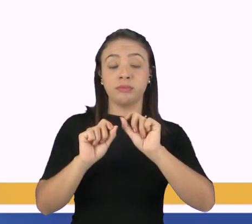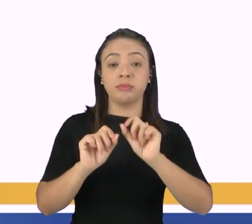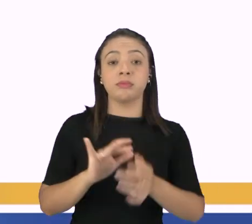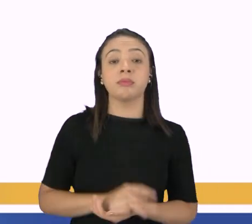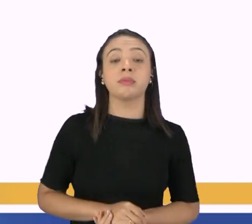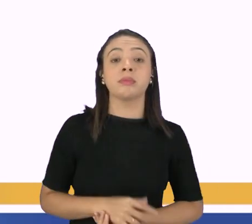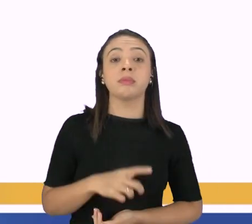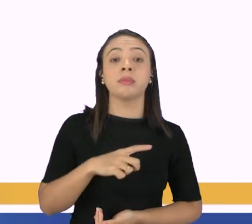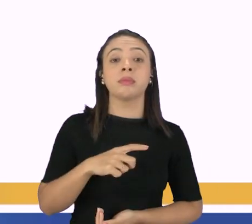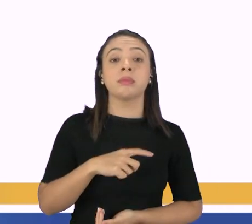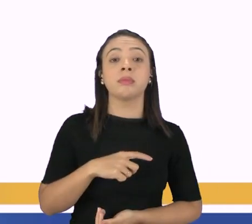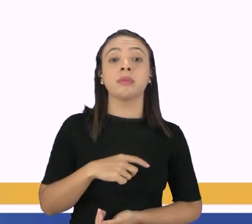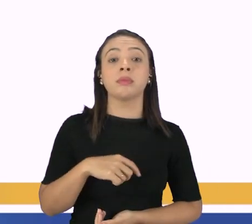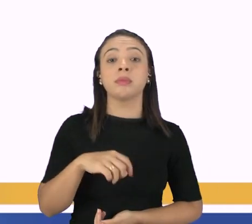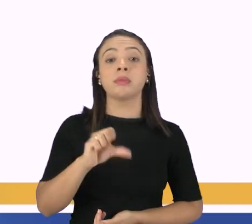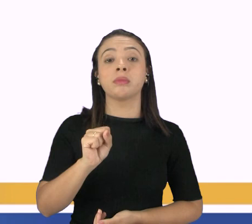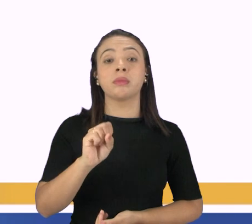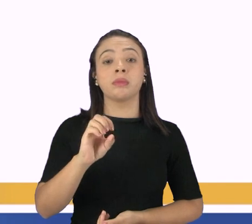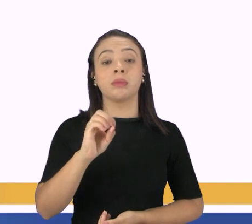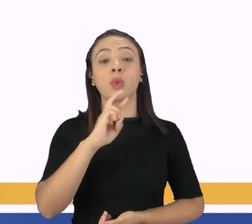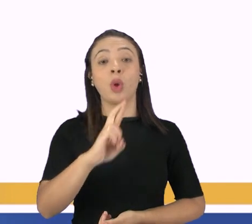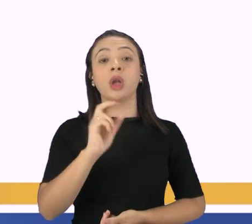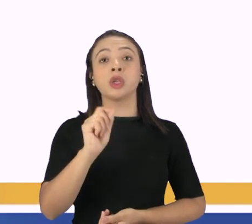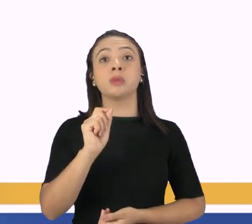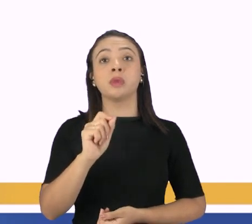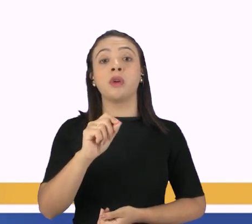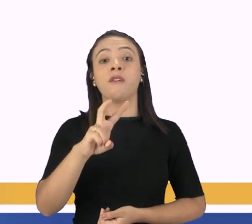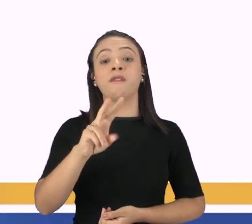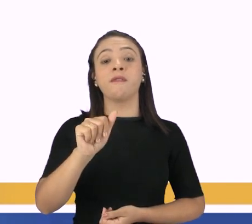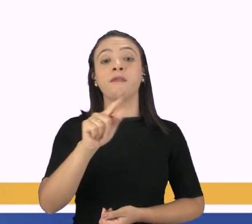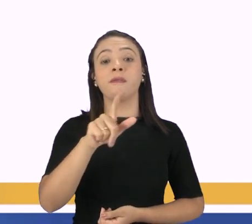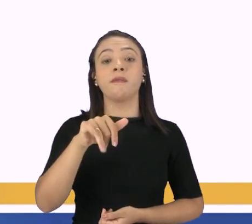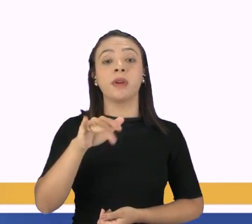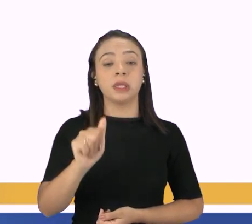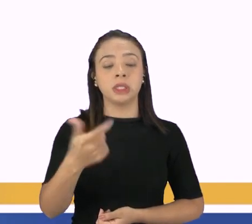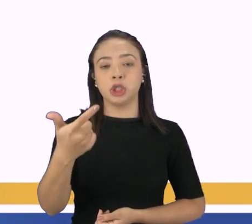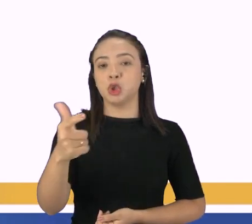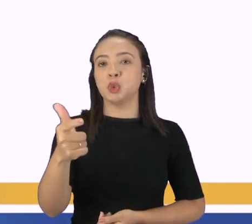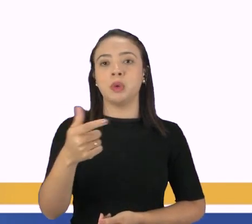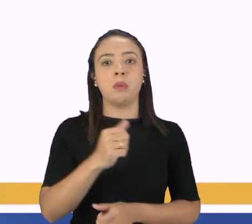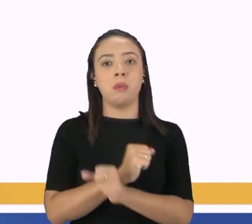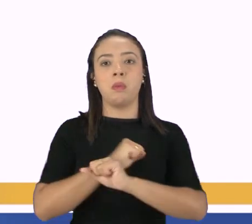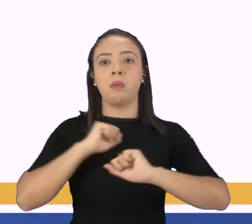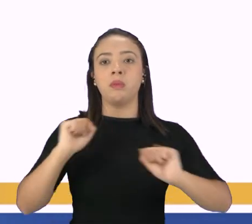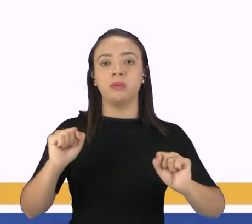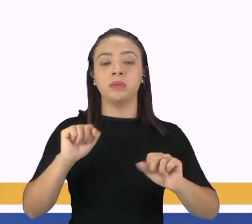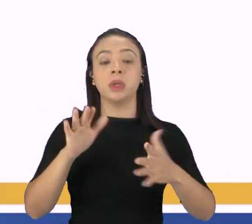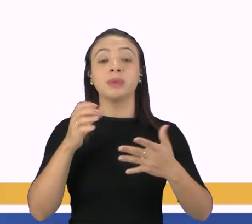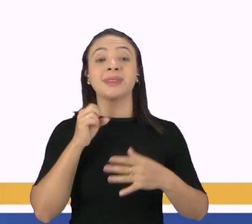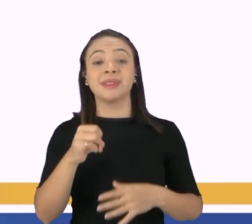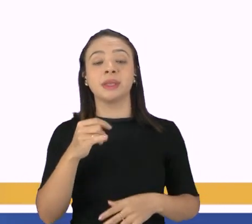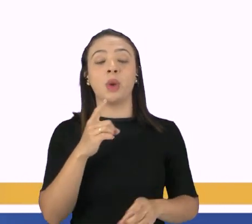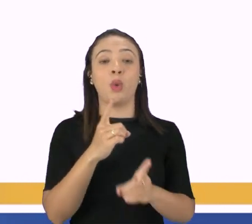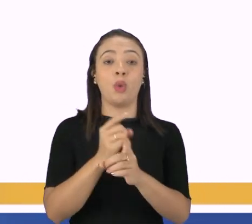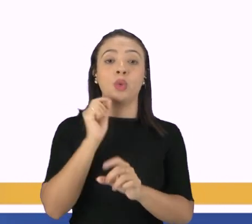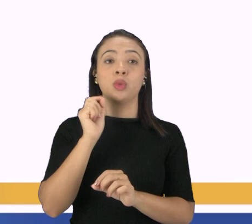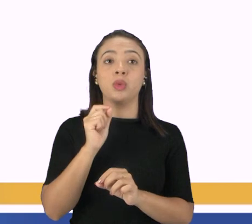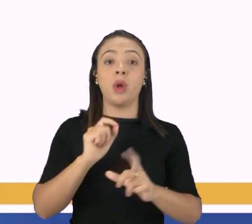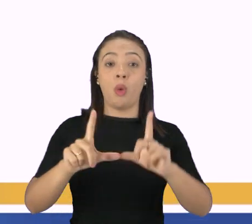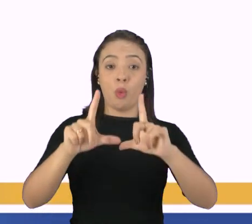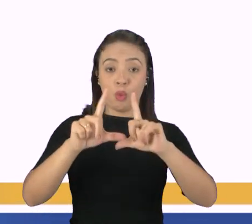uma solução vazia, né? Ou seja, ela não possui solução. Então, quando encontramos um delta,